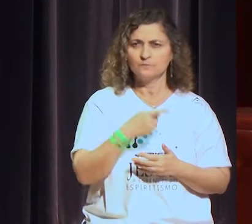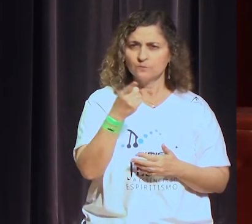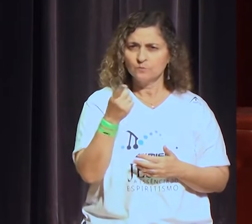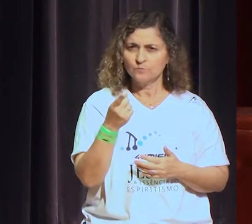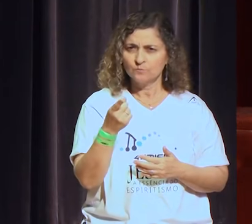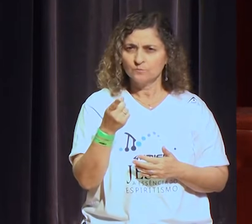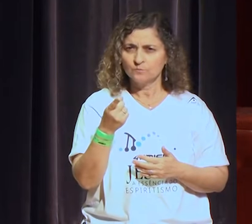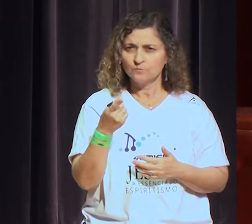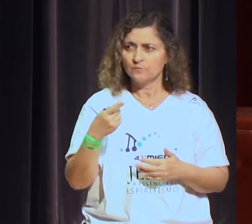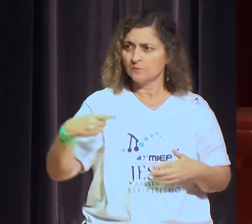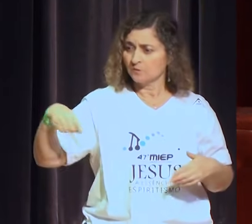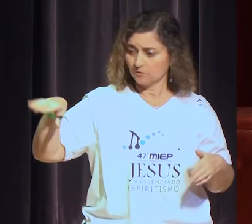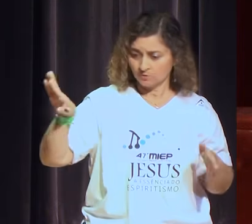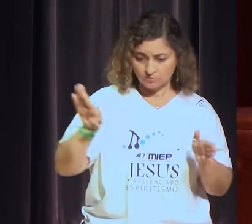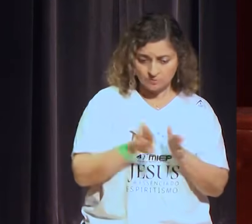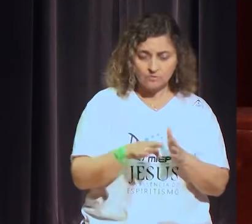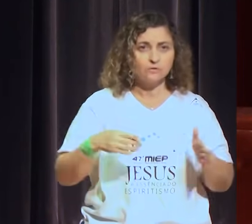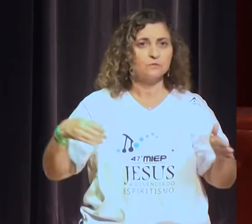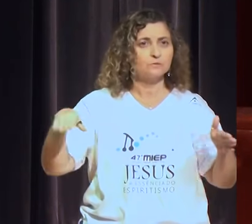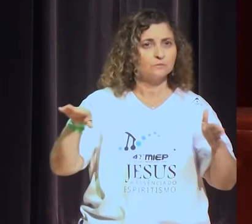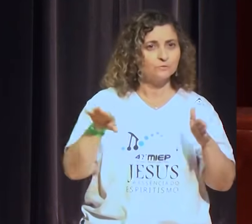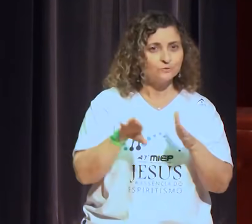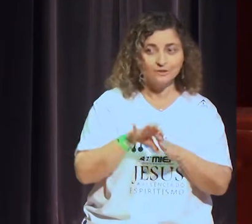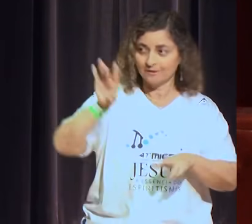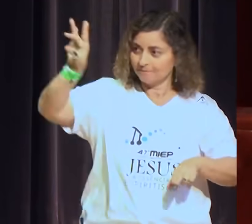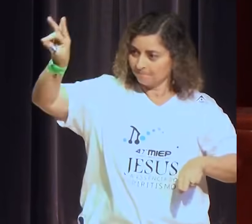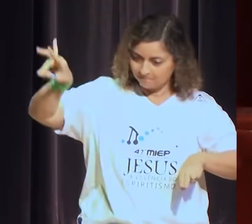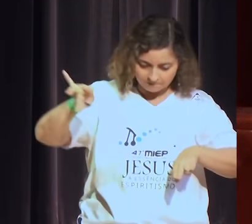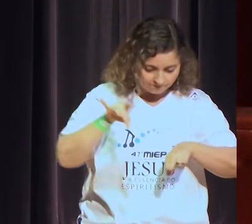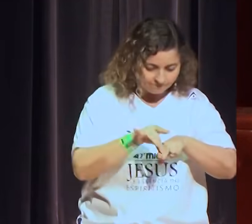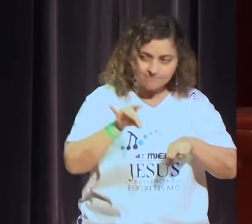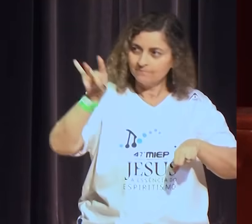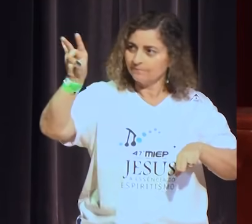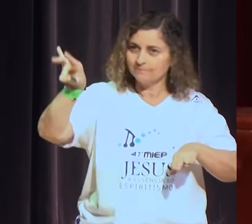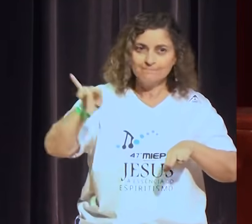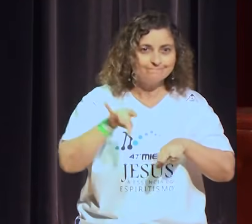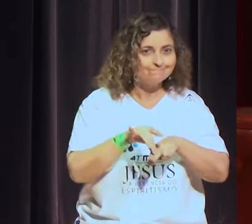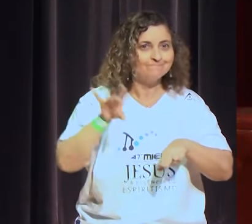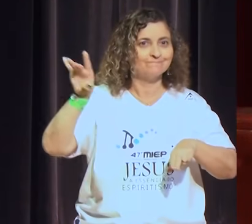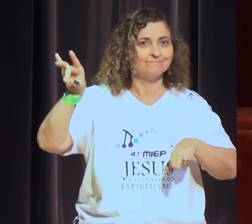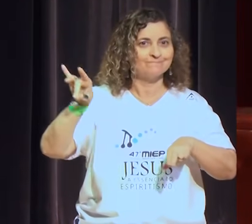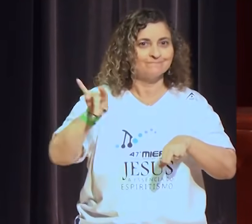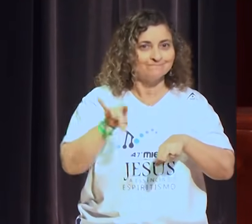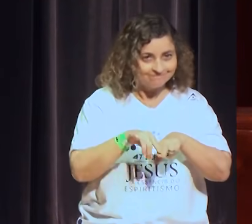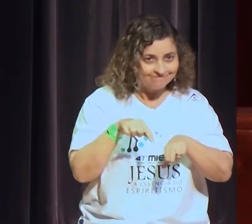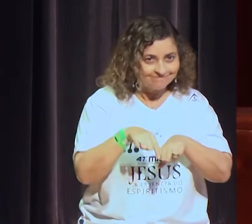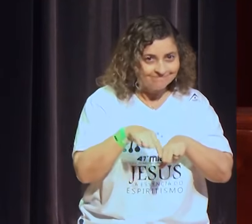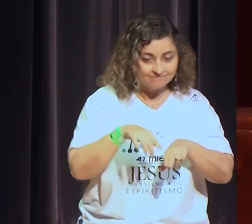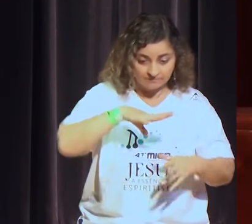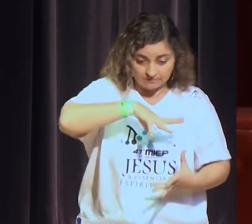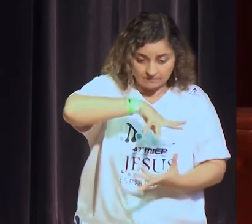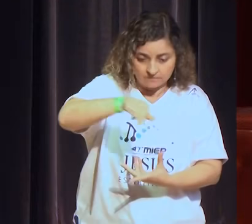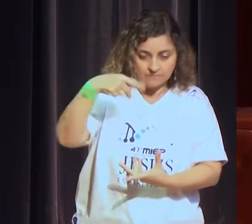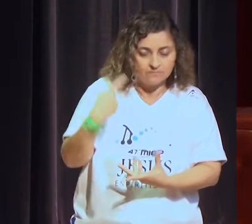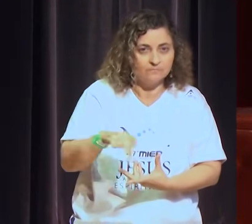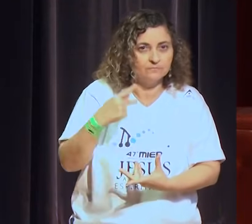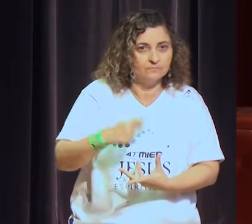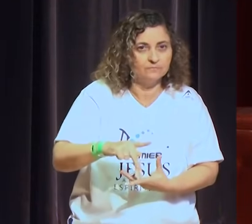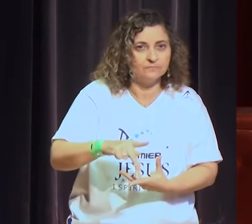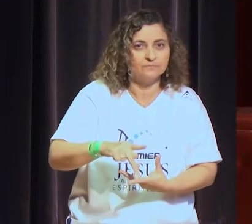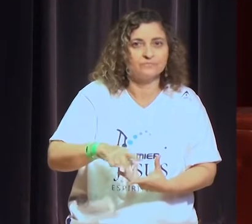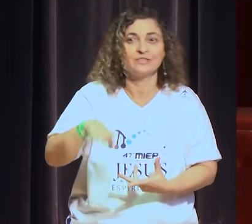Então, nós recebemos espíritos que encarnam aqui na Terra,